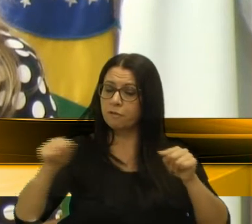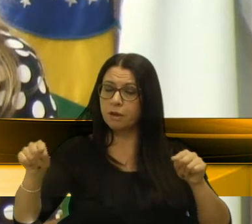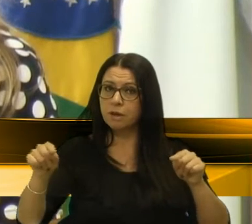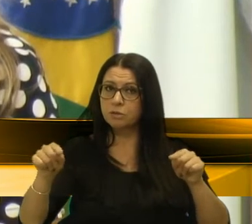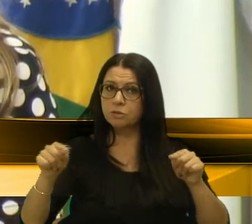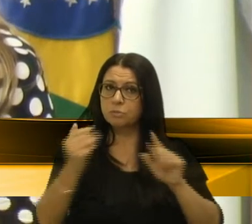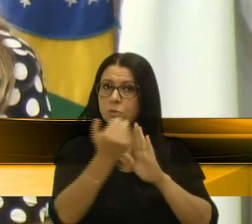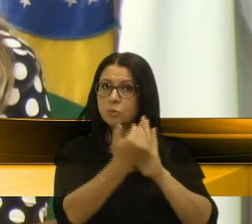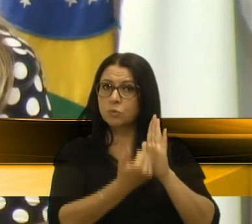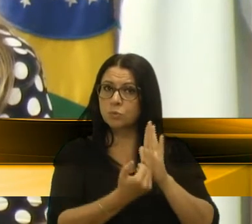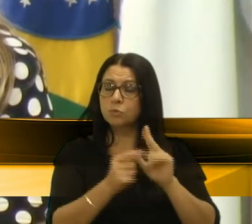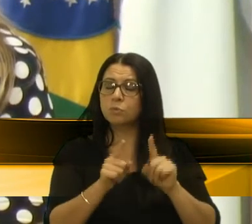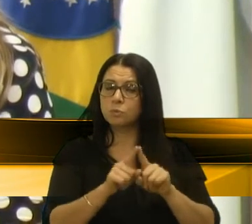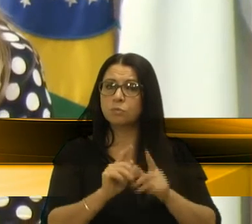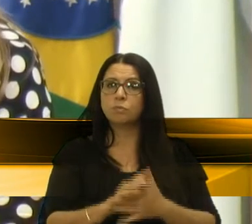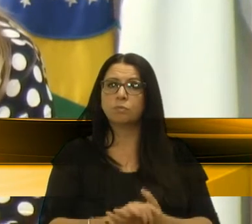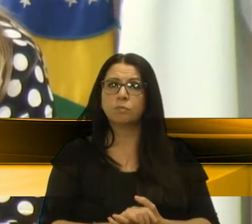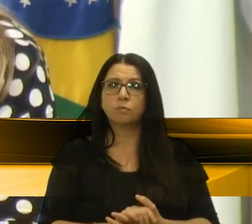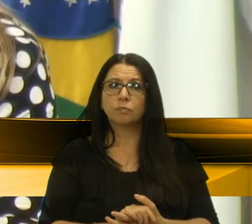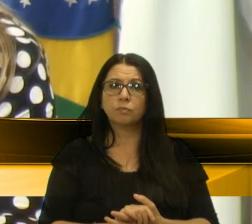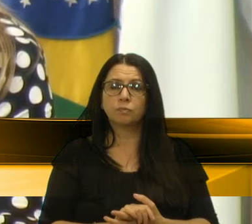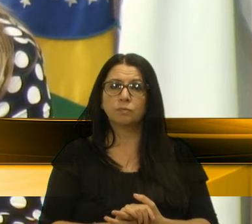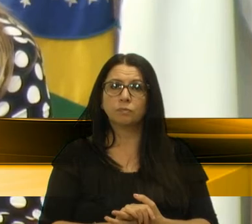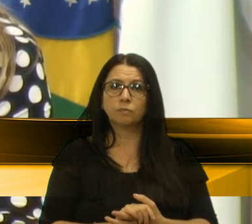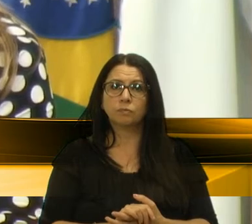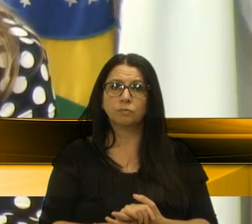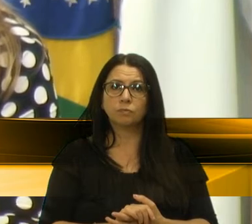contribuição. Então,